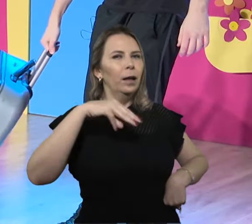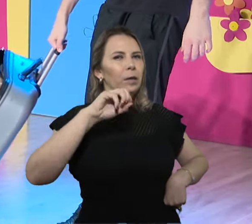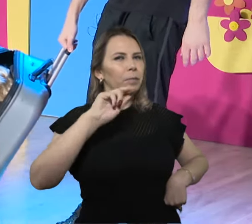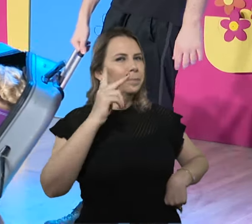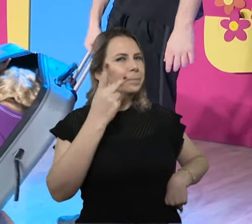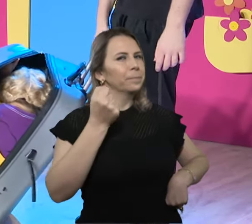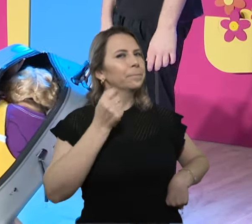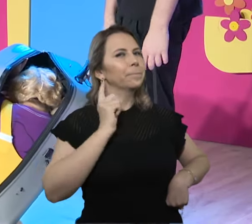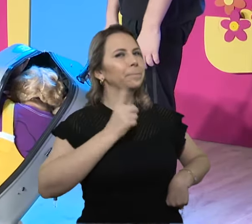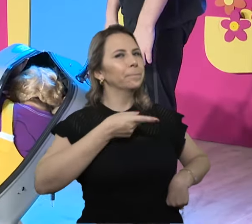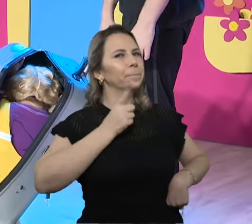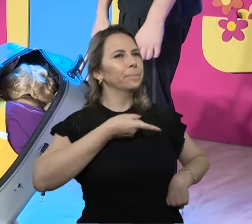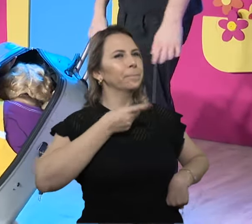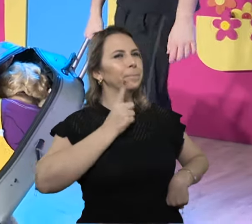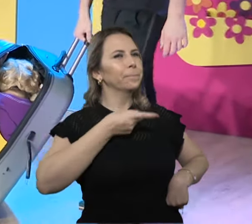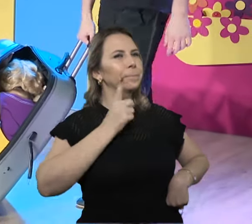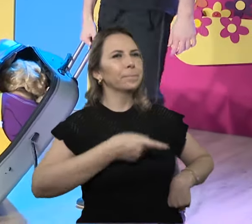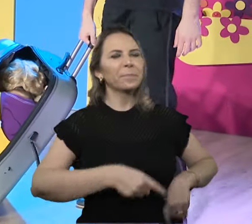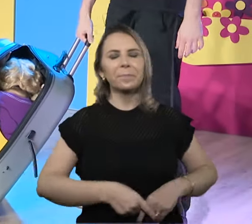Pamonha!